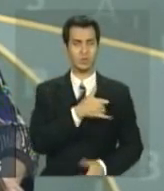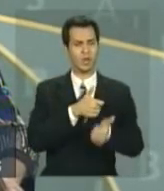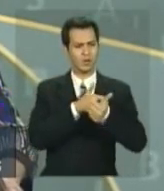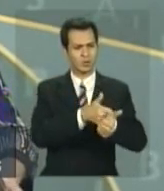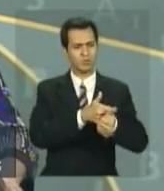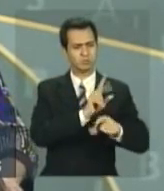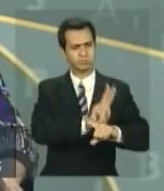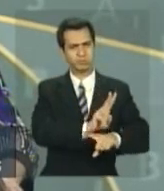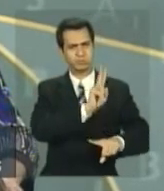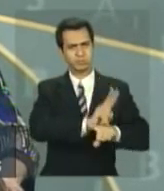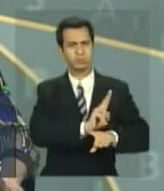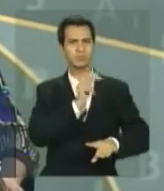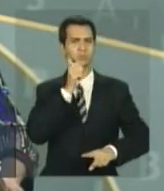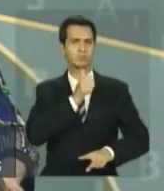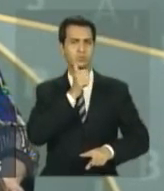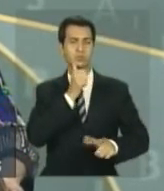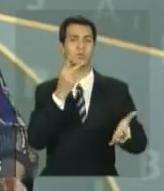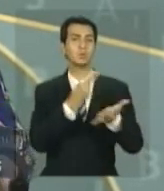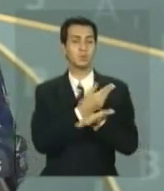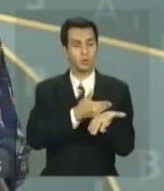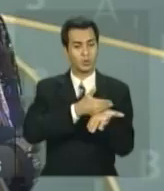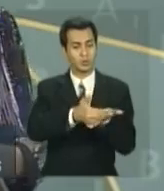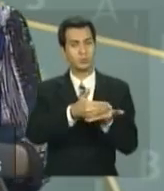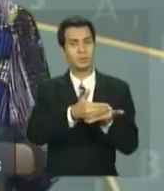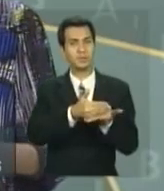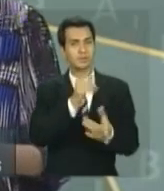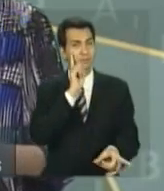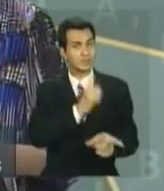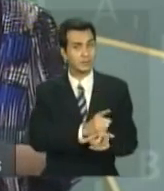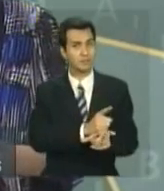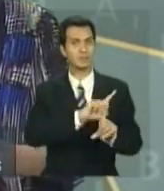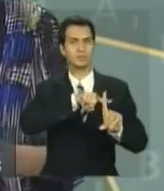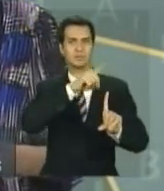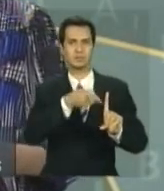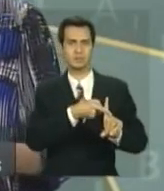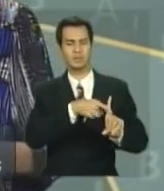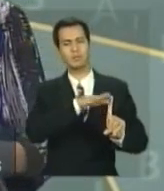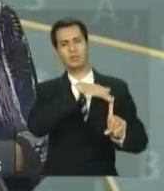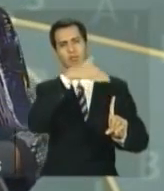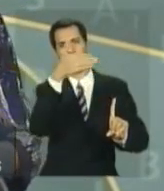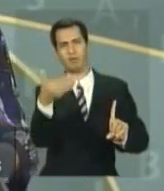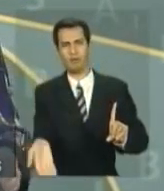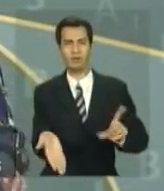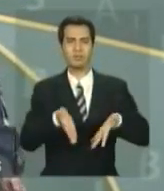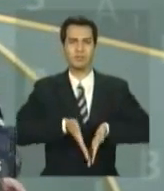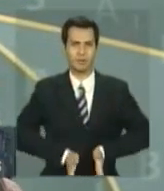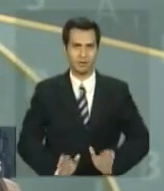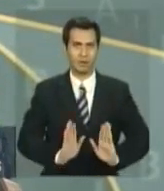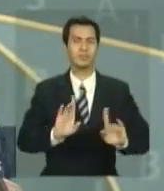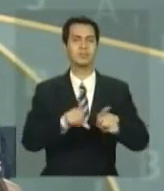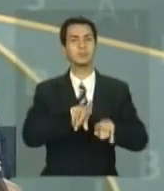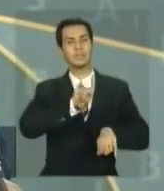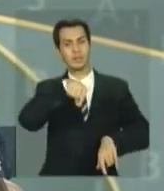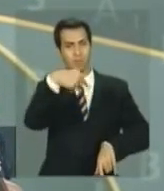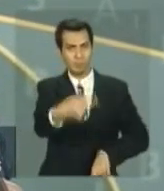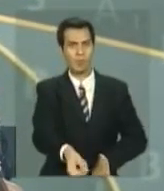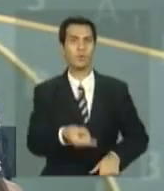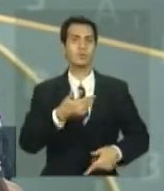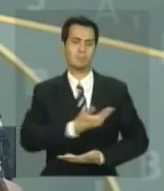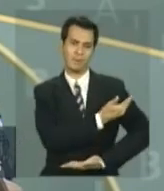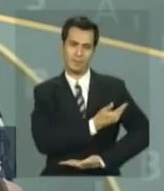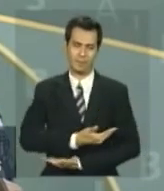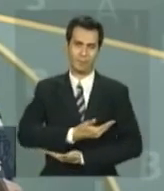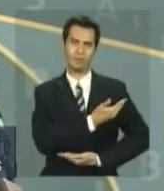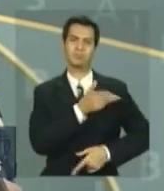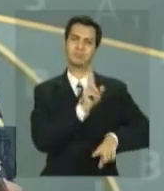mulher, desde o momento da gravidez, durante o parto e no pós-parto. Repito,